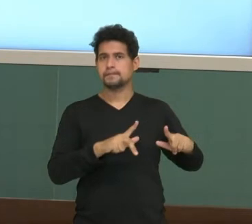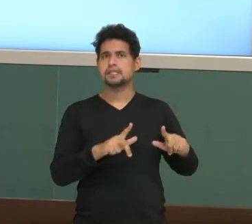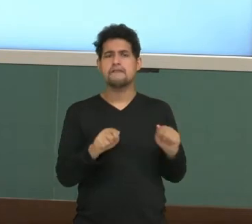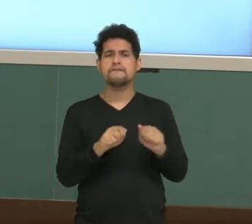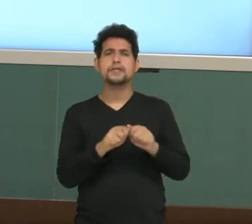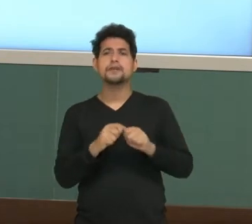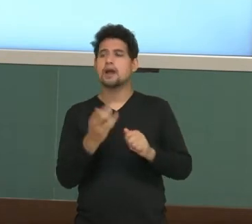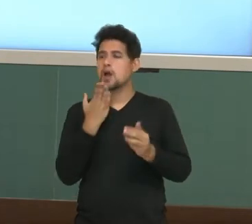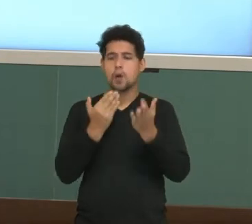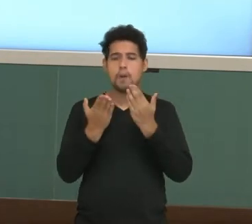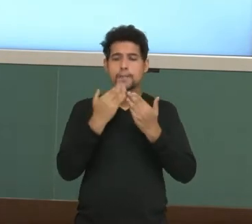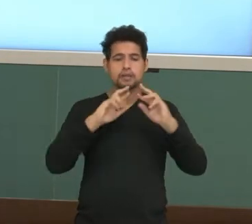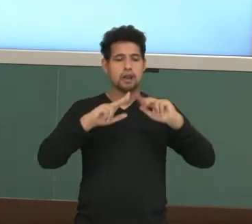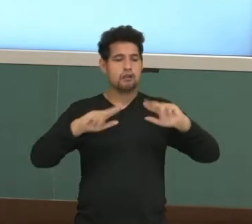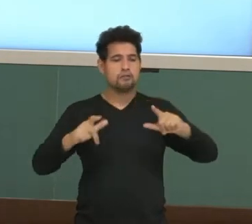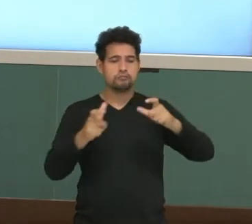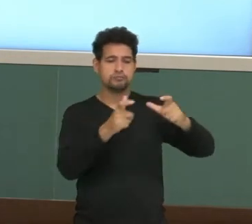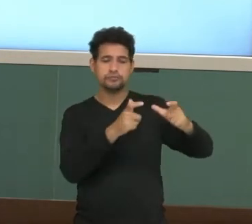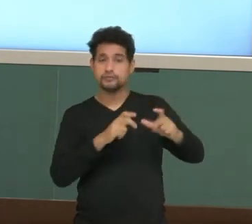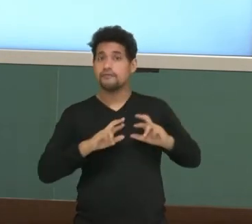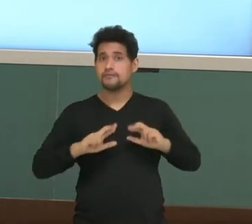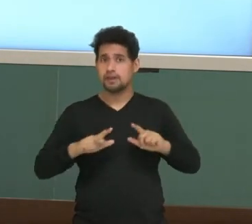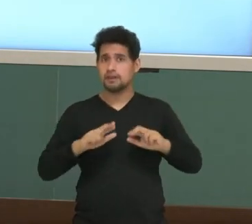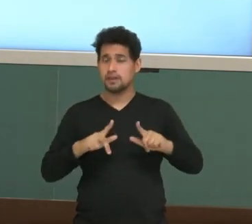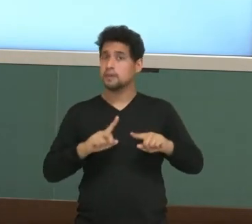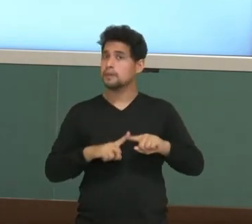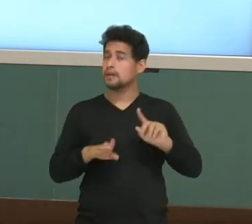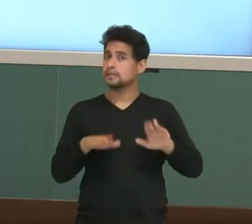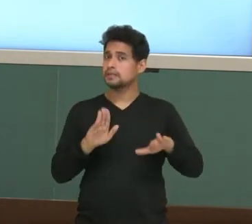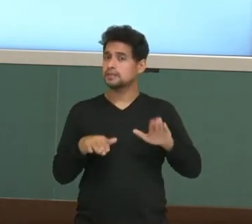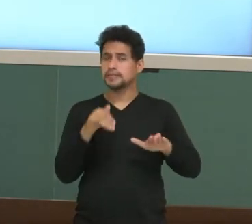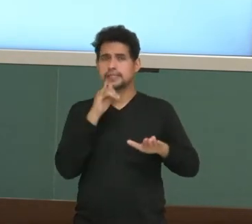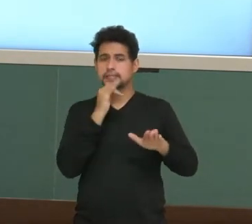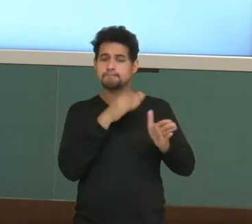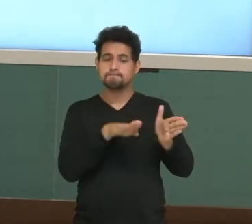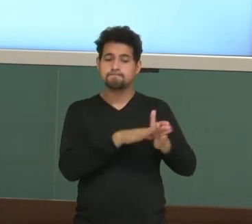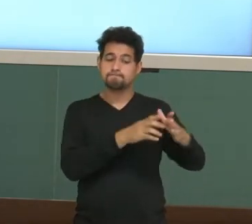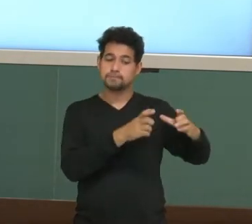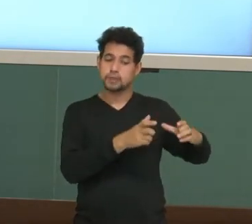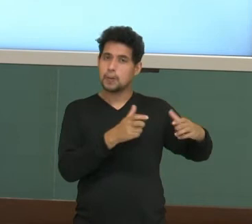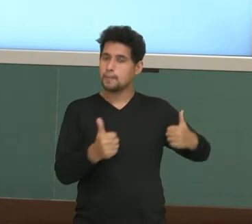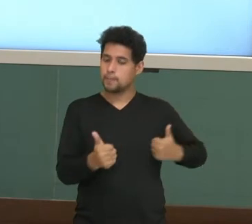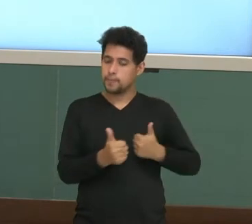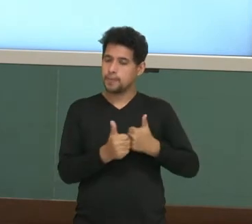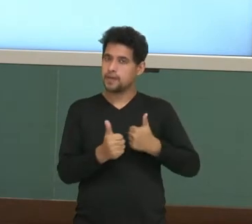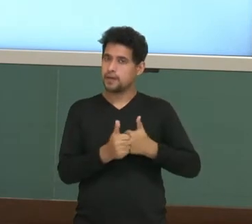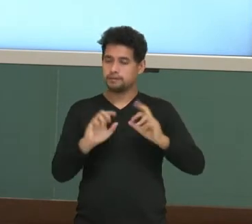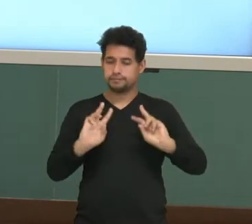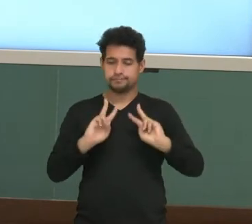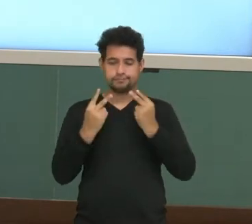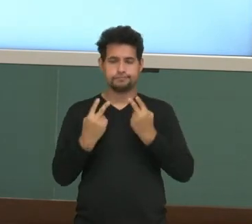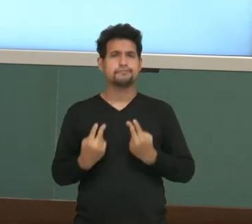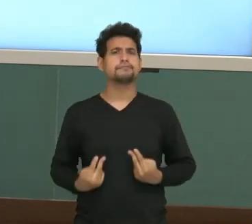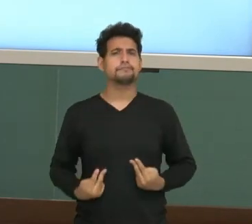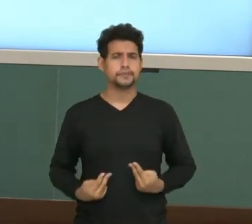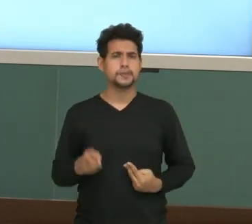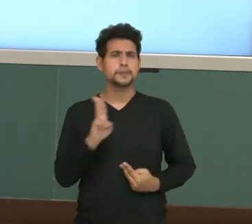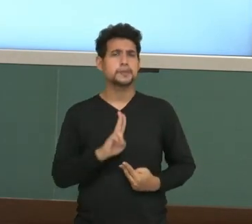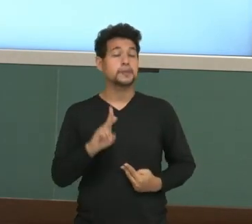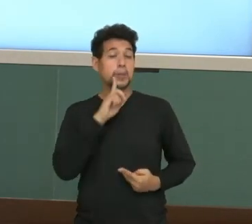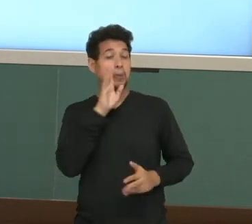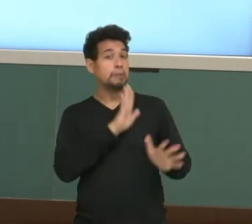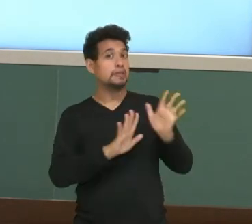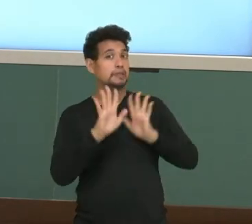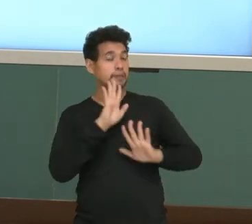buscando alimentos em outras áreas, muitas vezes chegando a áreas próximas ao ser humano, o que colocou em risco